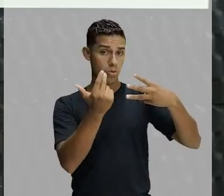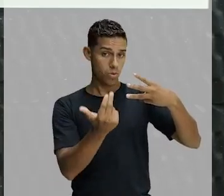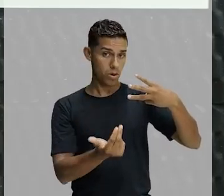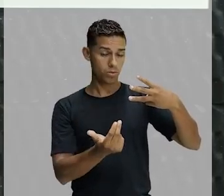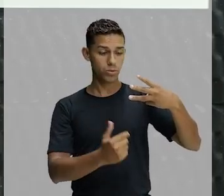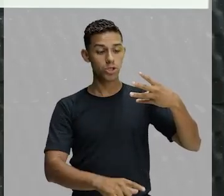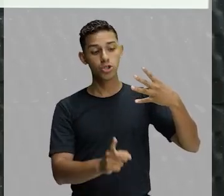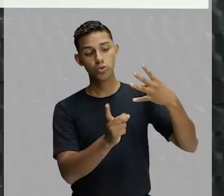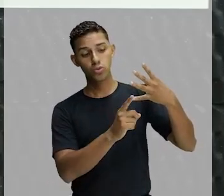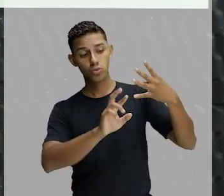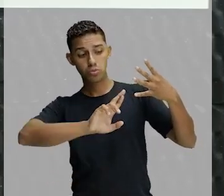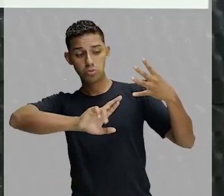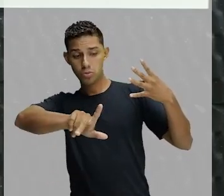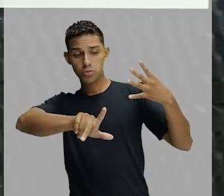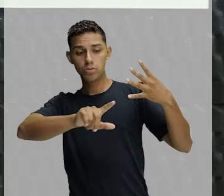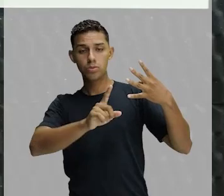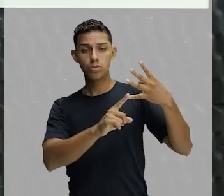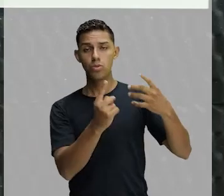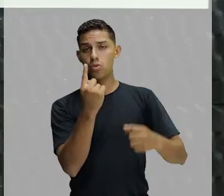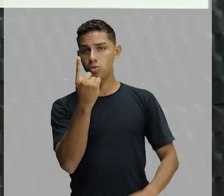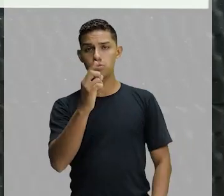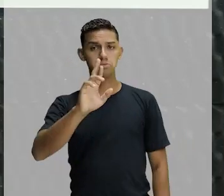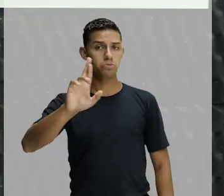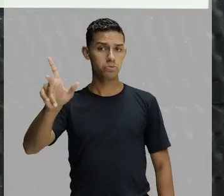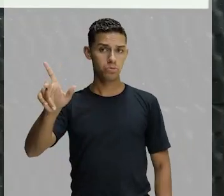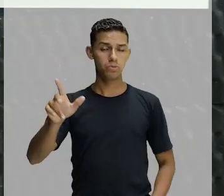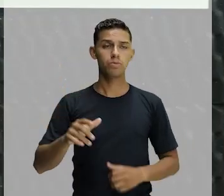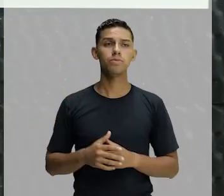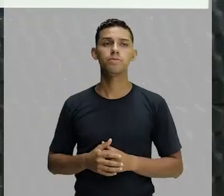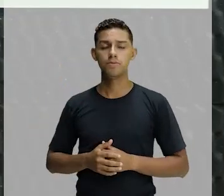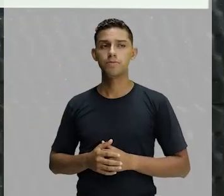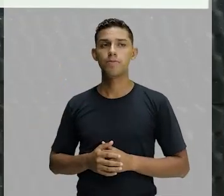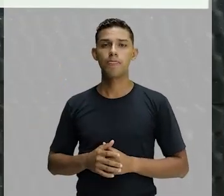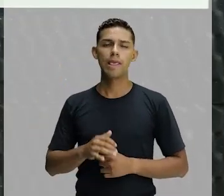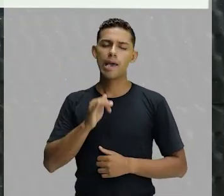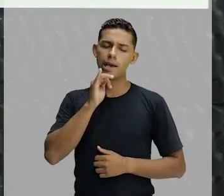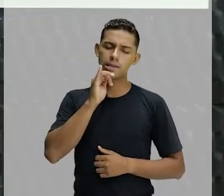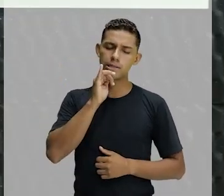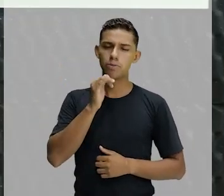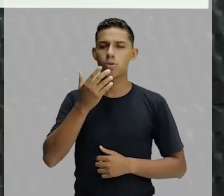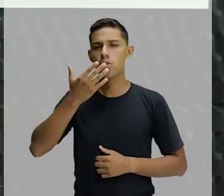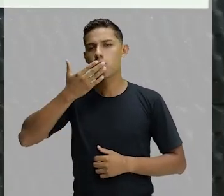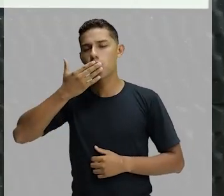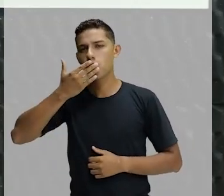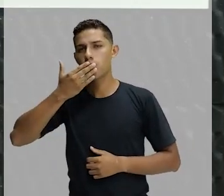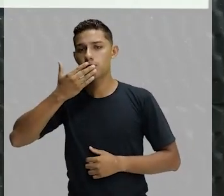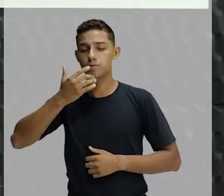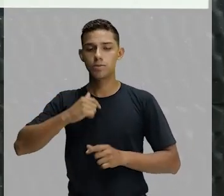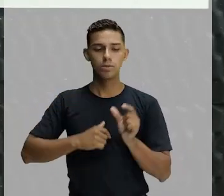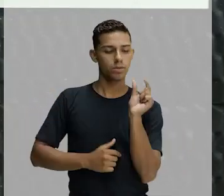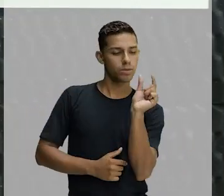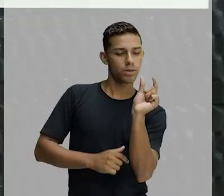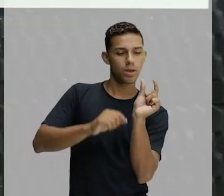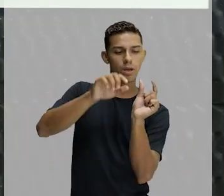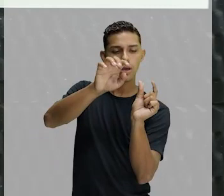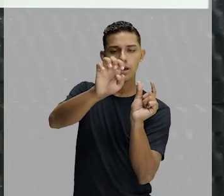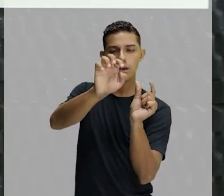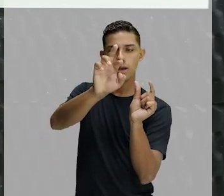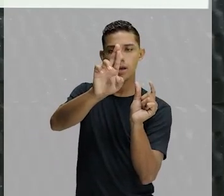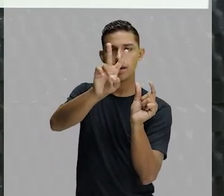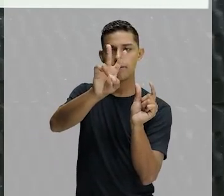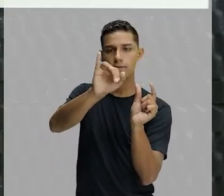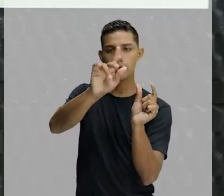de um outro tipo. Vou dar um exemplo com relação à cor da semente nas ervilhas. Eu tinha os indivíduos que